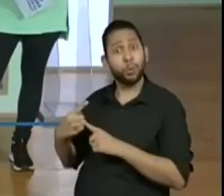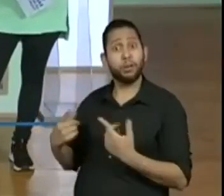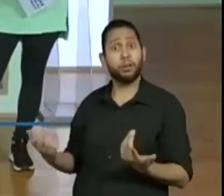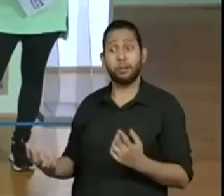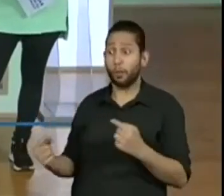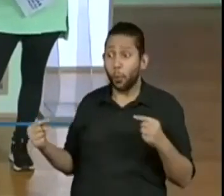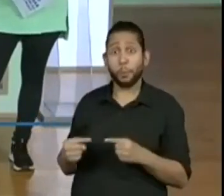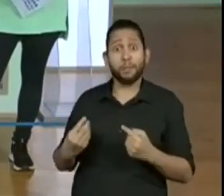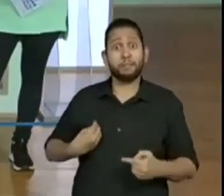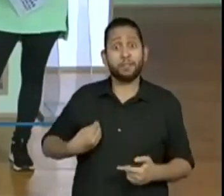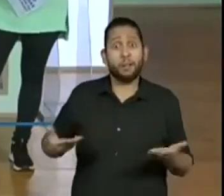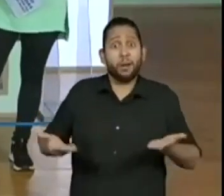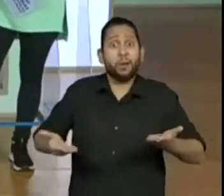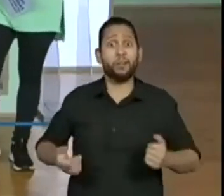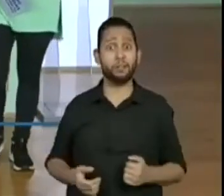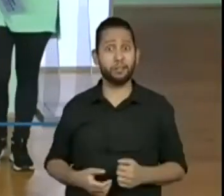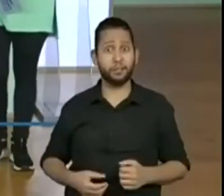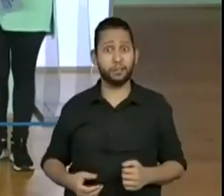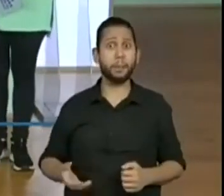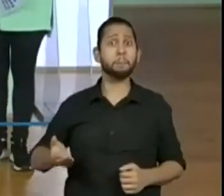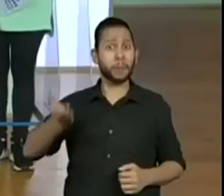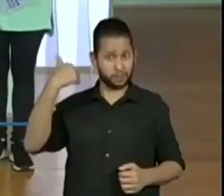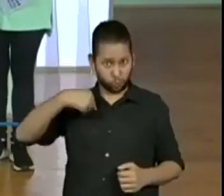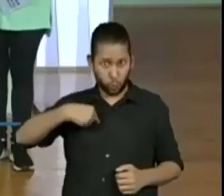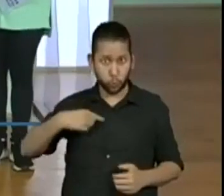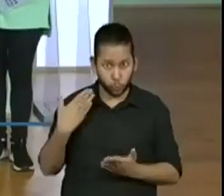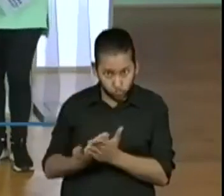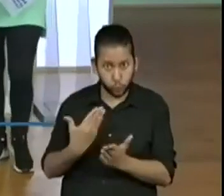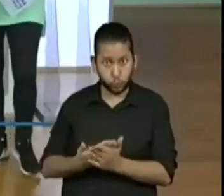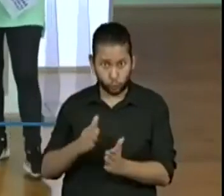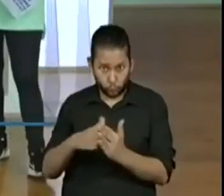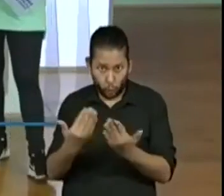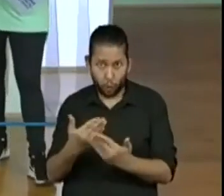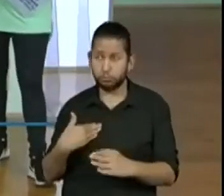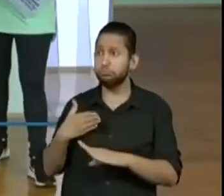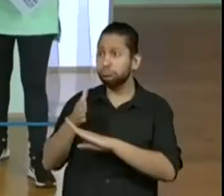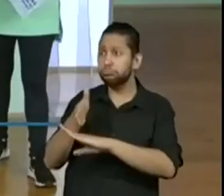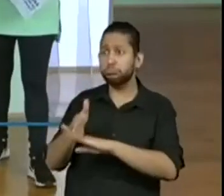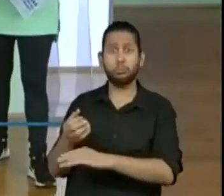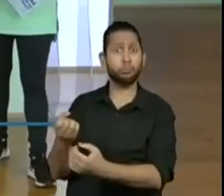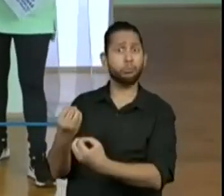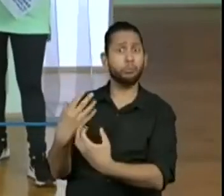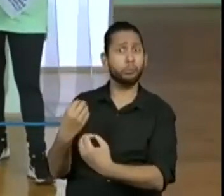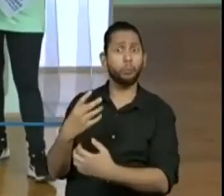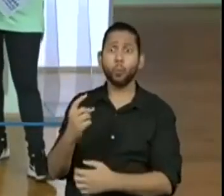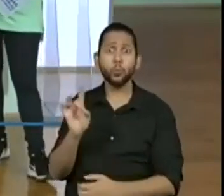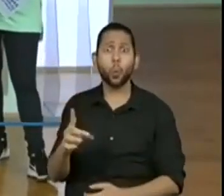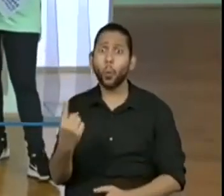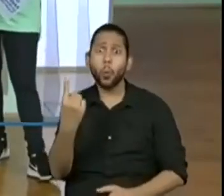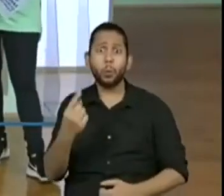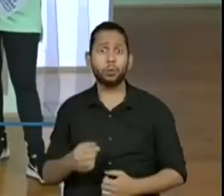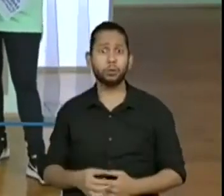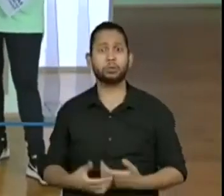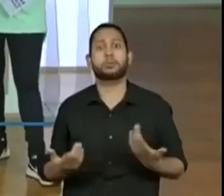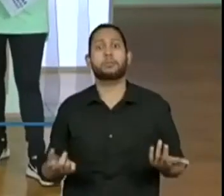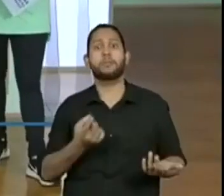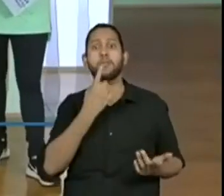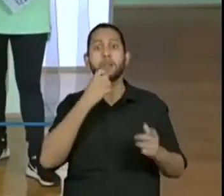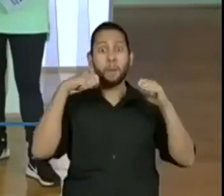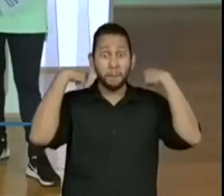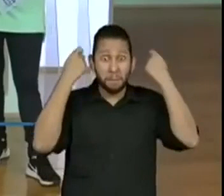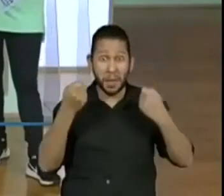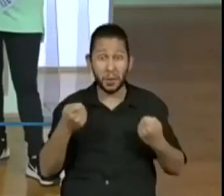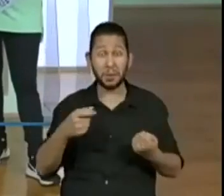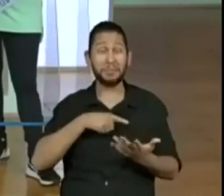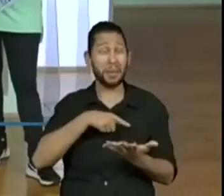é mais atual. Na nossa época, na época que a gente estudava, ainda não tinha, né? E eu acho que é o conto que mais tem variações, né? Exatamente. Foi o